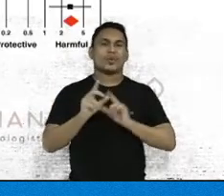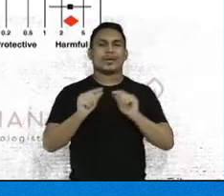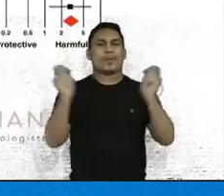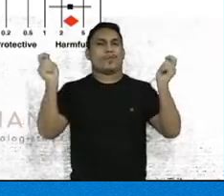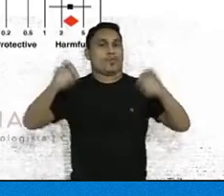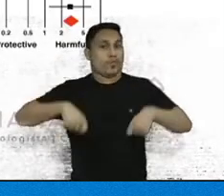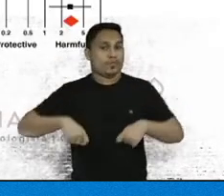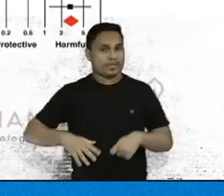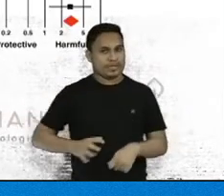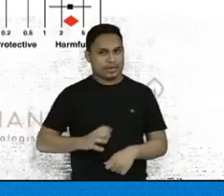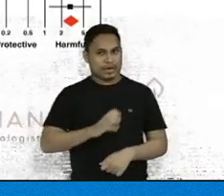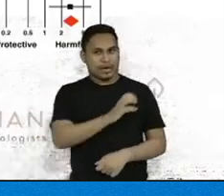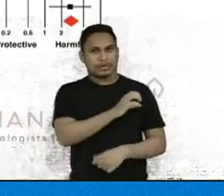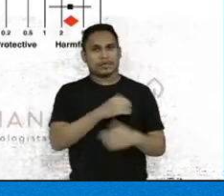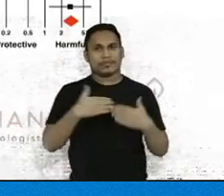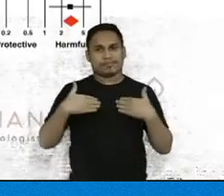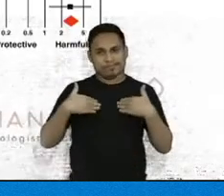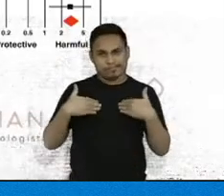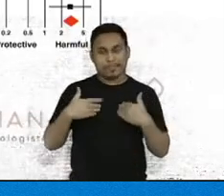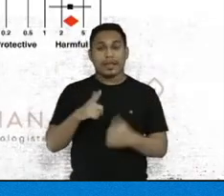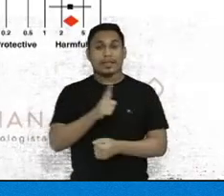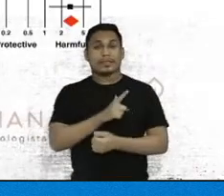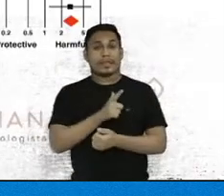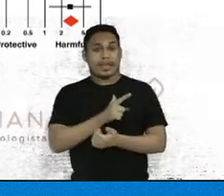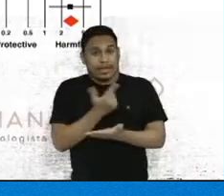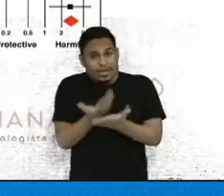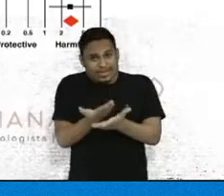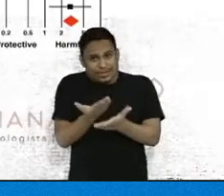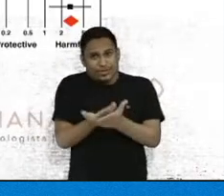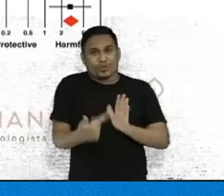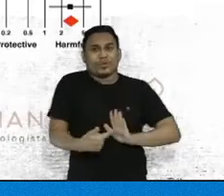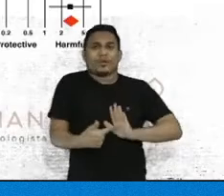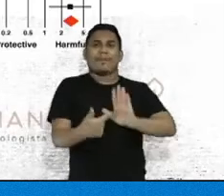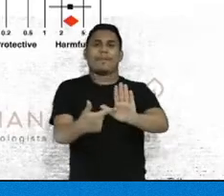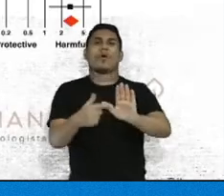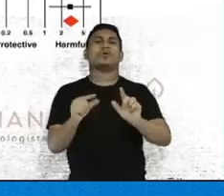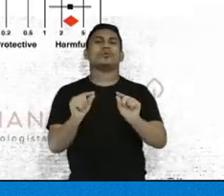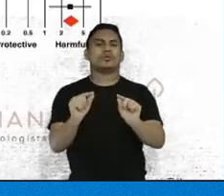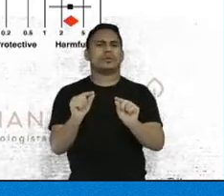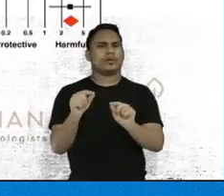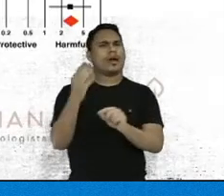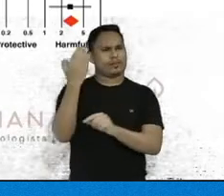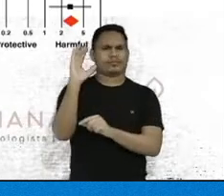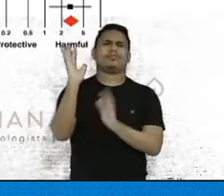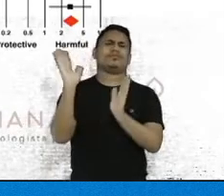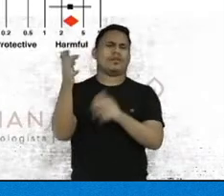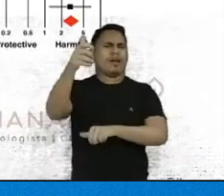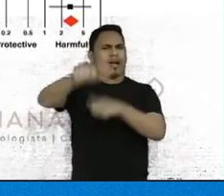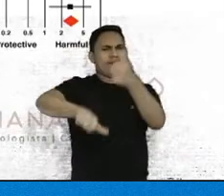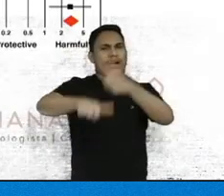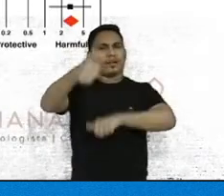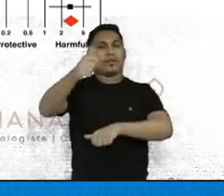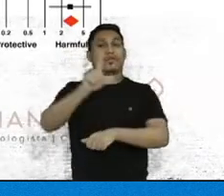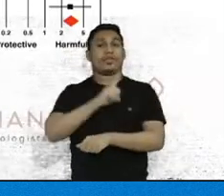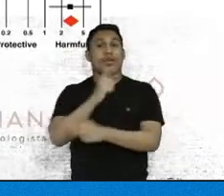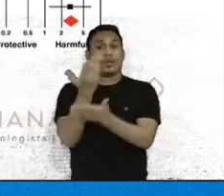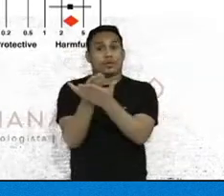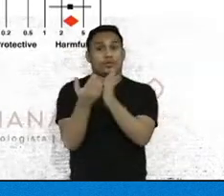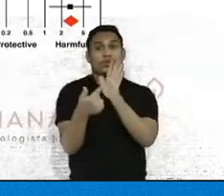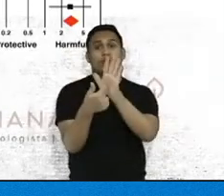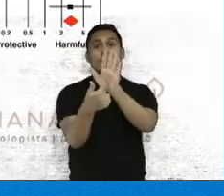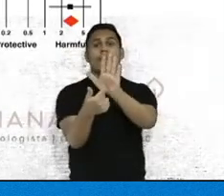alguns belos estudos, a literatura científica já avaliou isso. Então, existe um estudo mostrando, inclusive, de